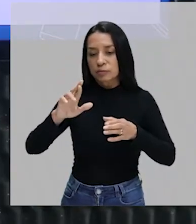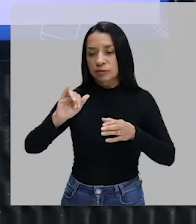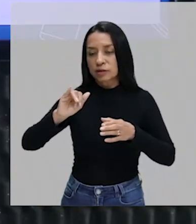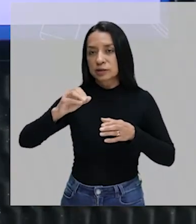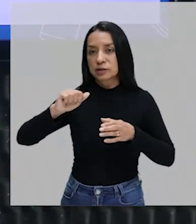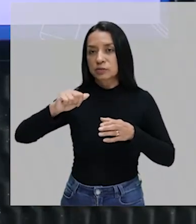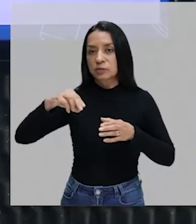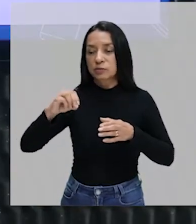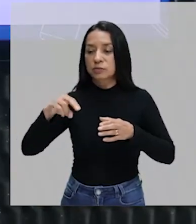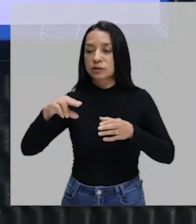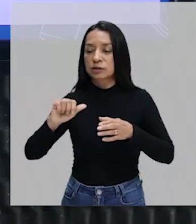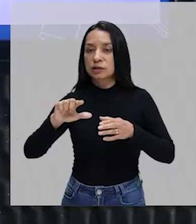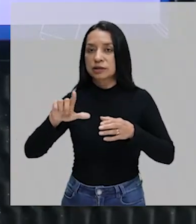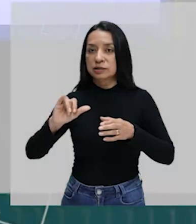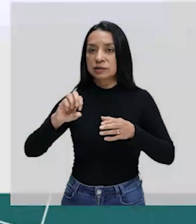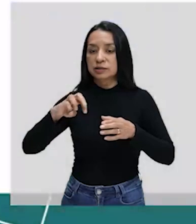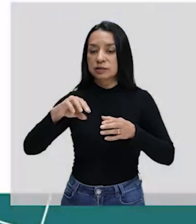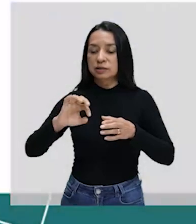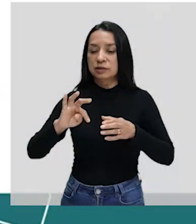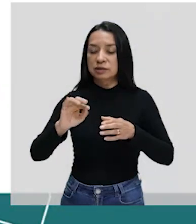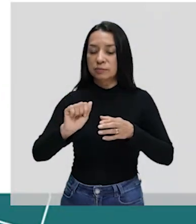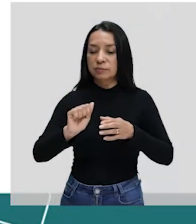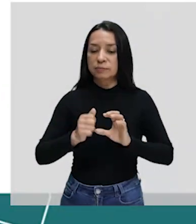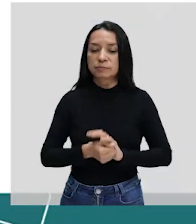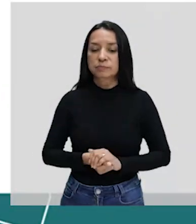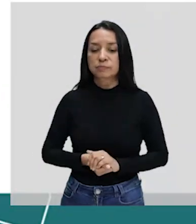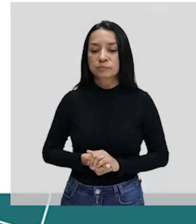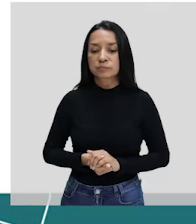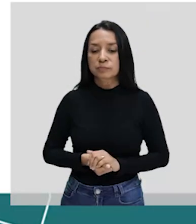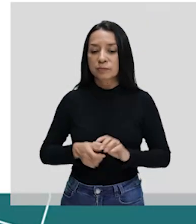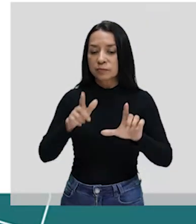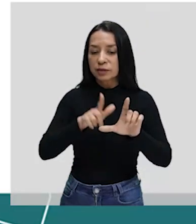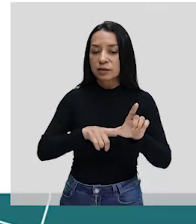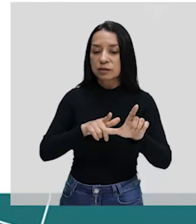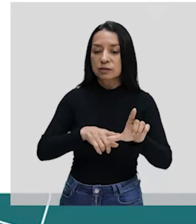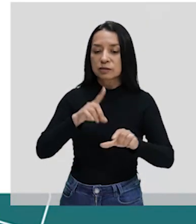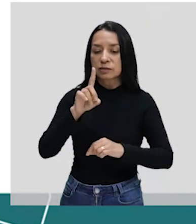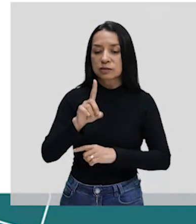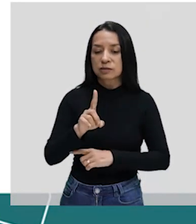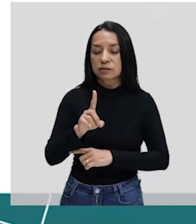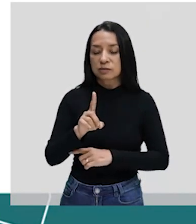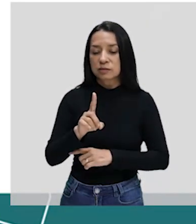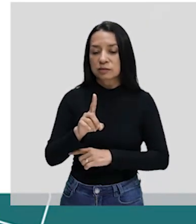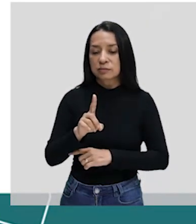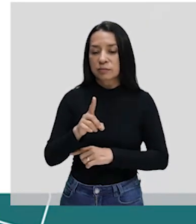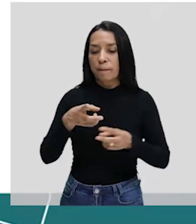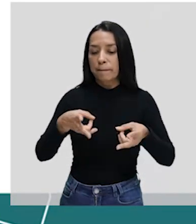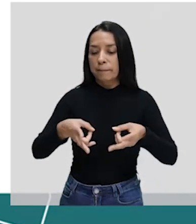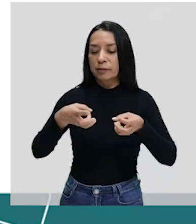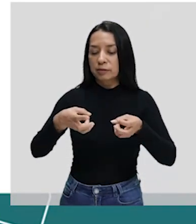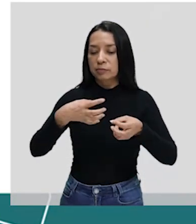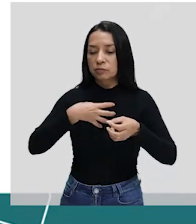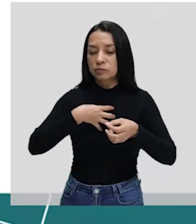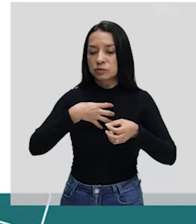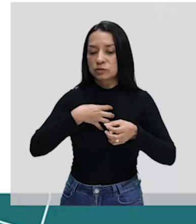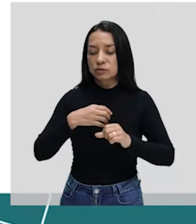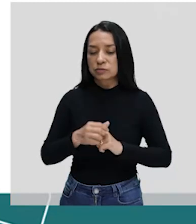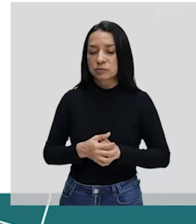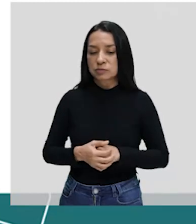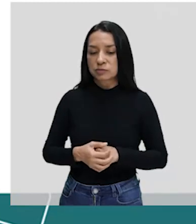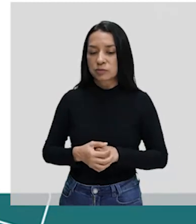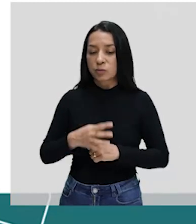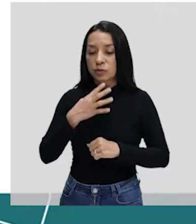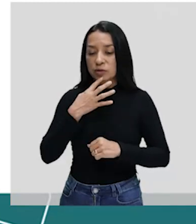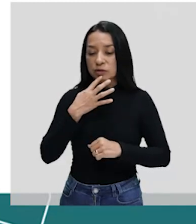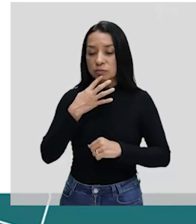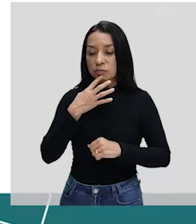racionalista. Percepção dos sentidos, letra D. Olha, os sentidos. Hume é um empirista. O conhecimento vem dos